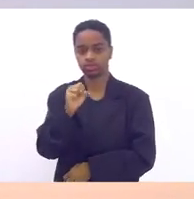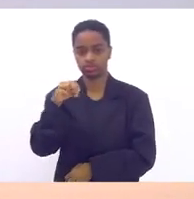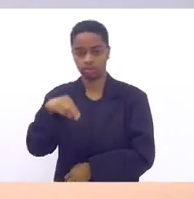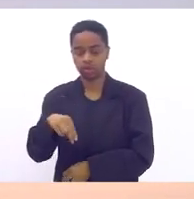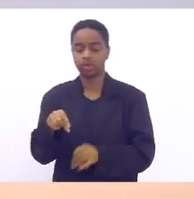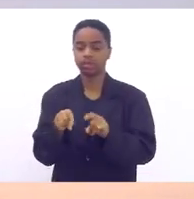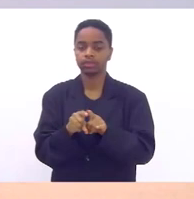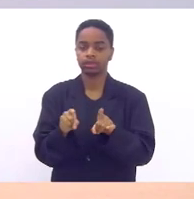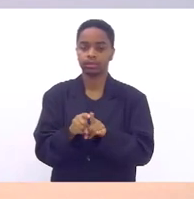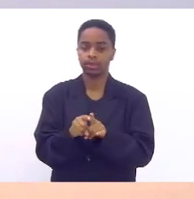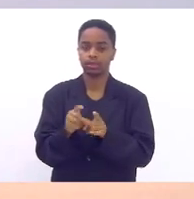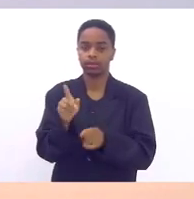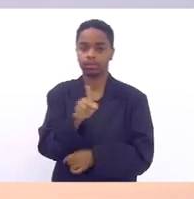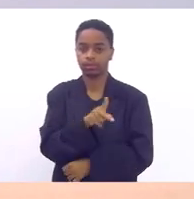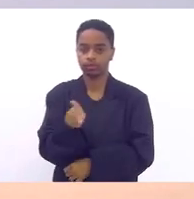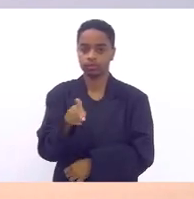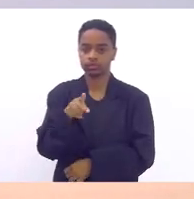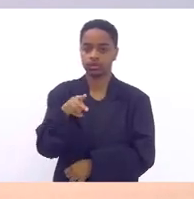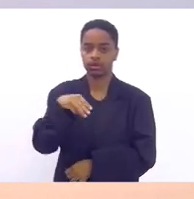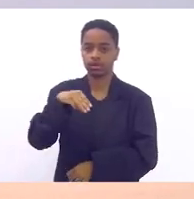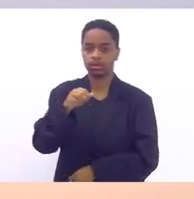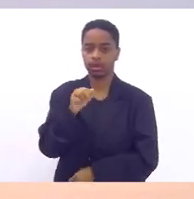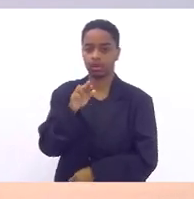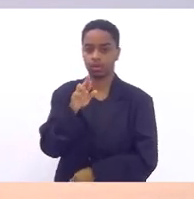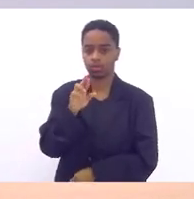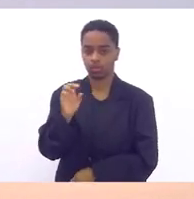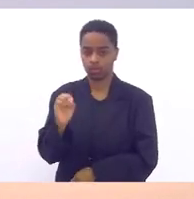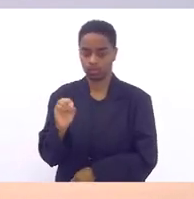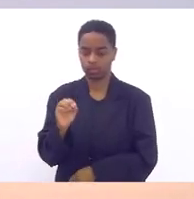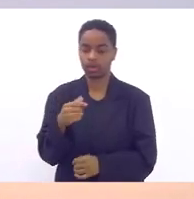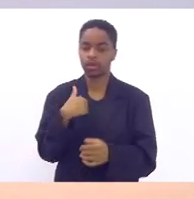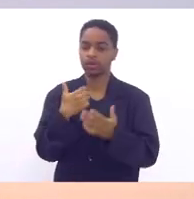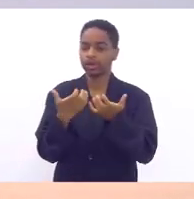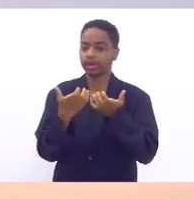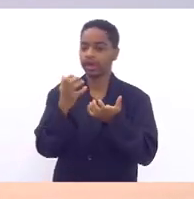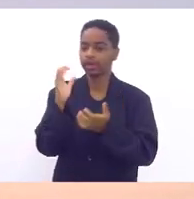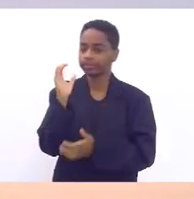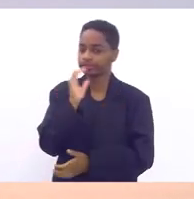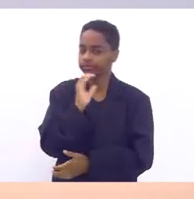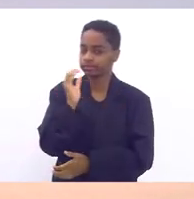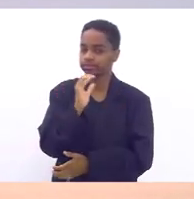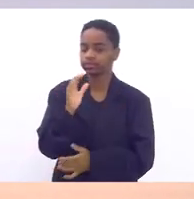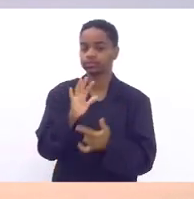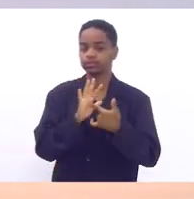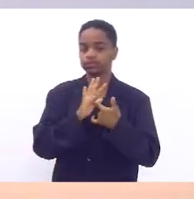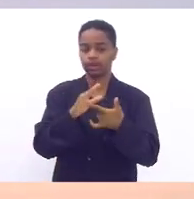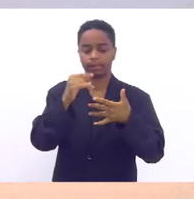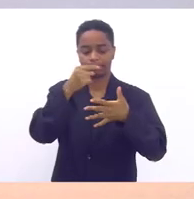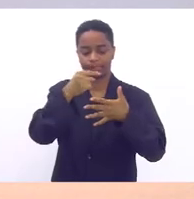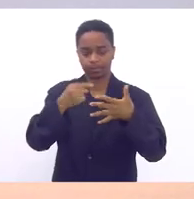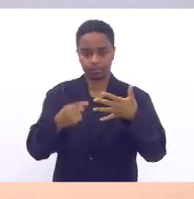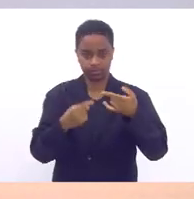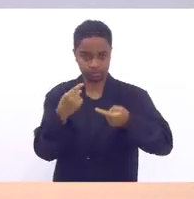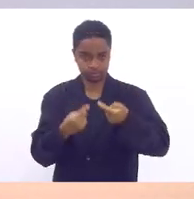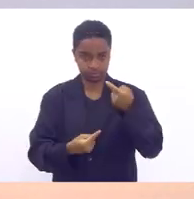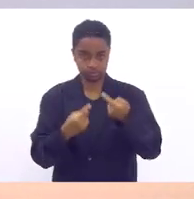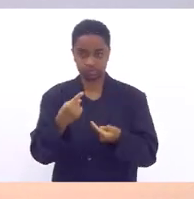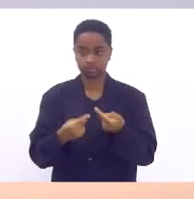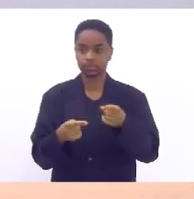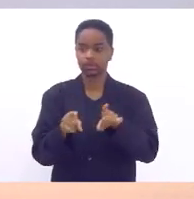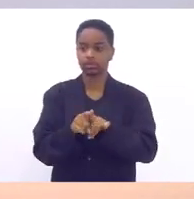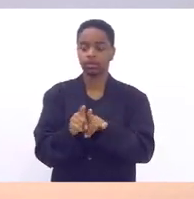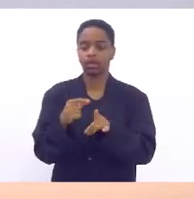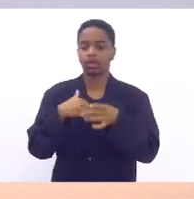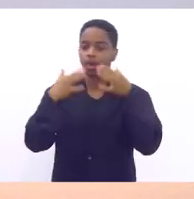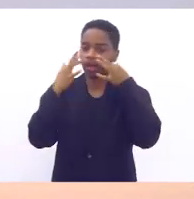dessa casa Professor ma osó eu quero rapidamente fazer algumas considerações e tava aqui atentamente